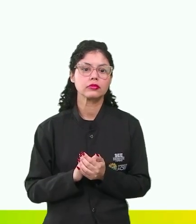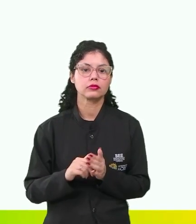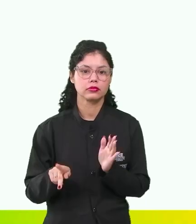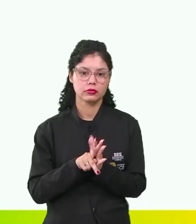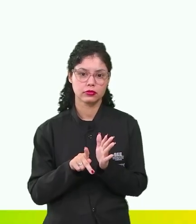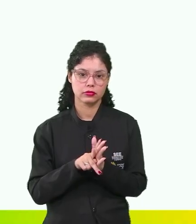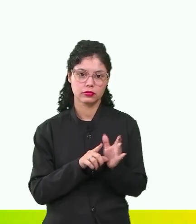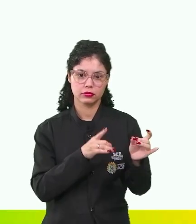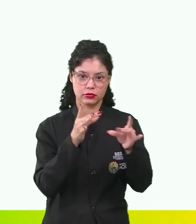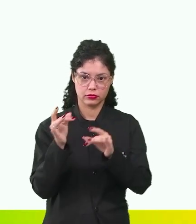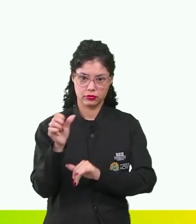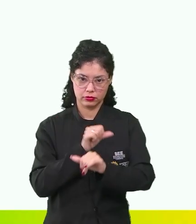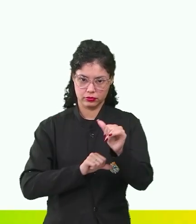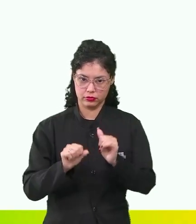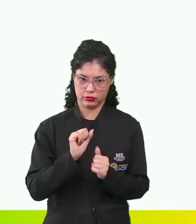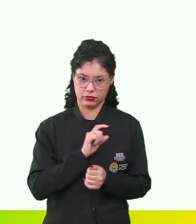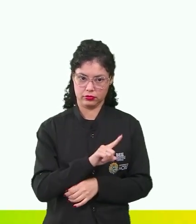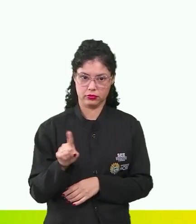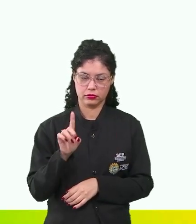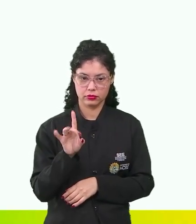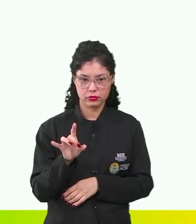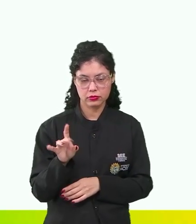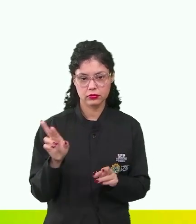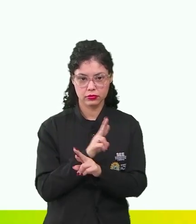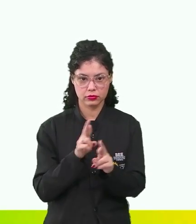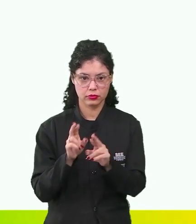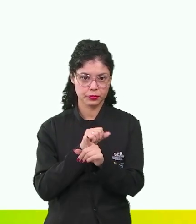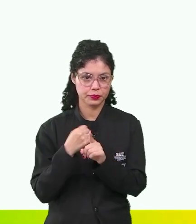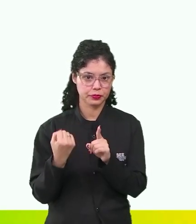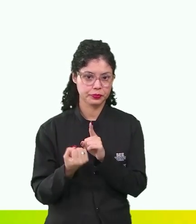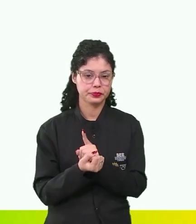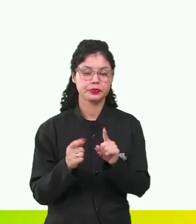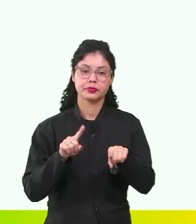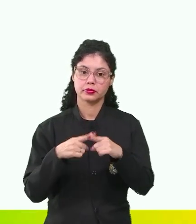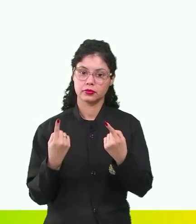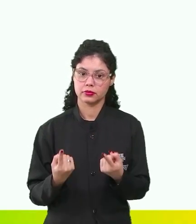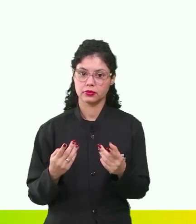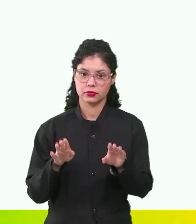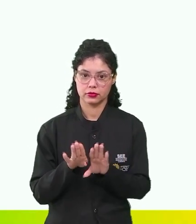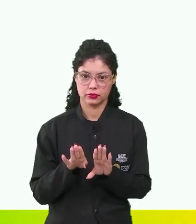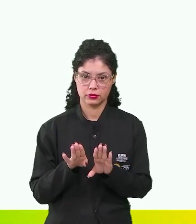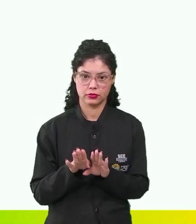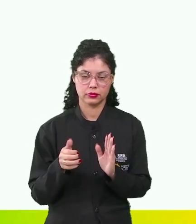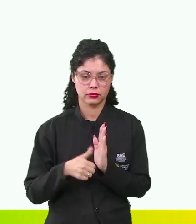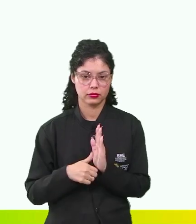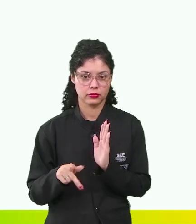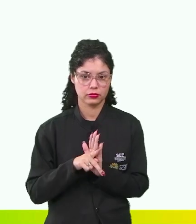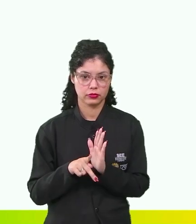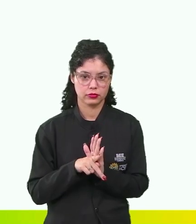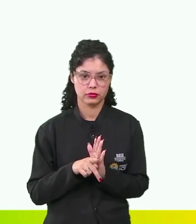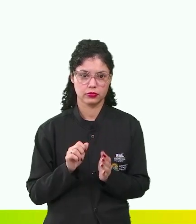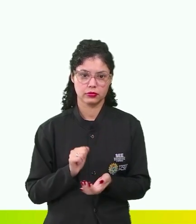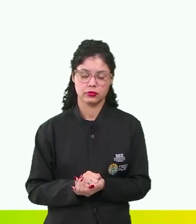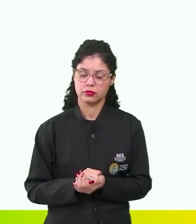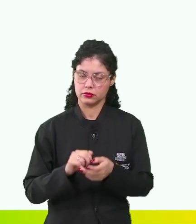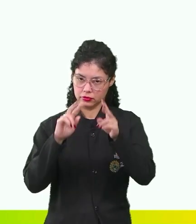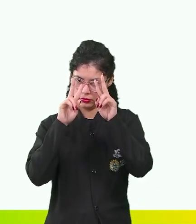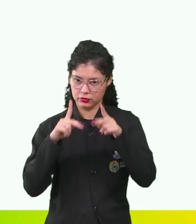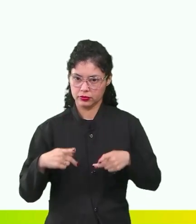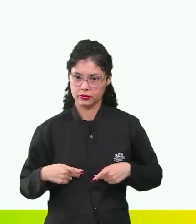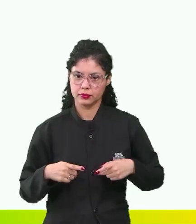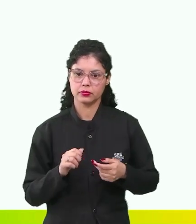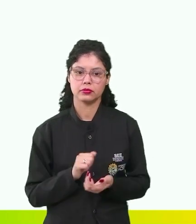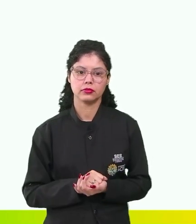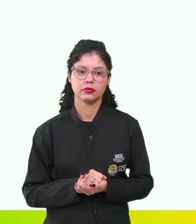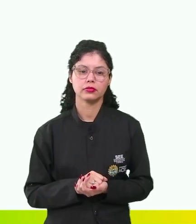a lógica do mercado transformam não apenas as relações sociais, mas também a identidade e a subjetividade